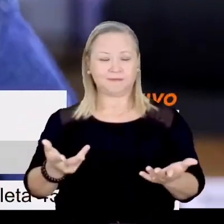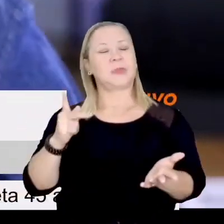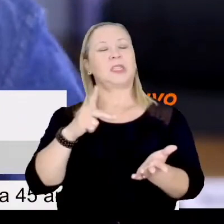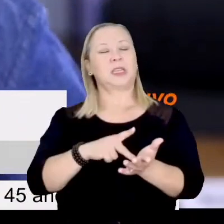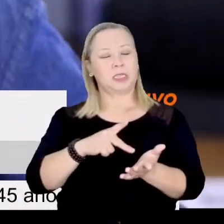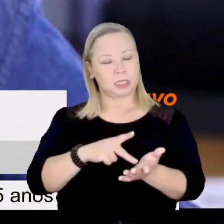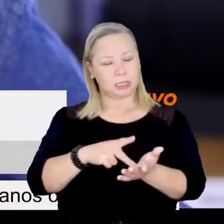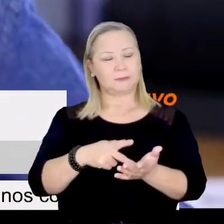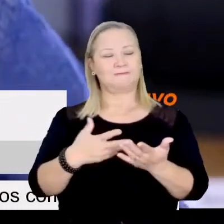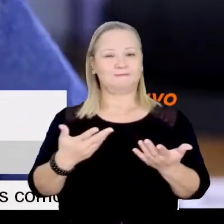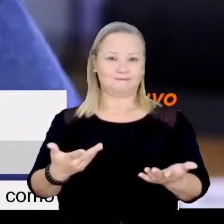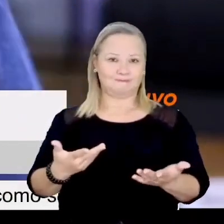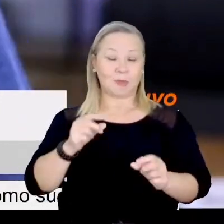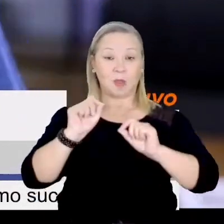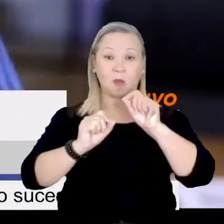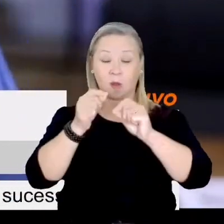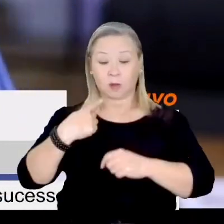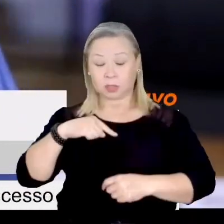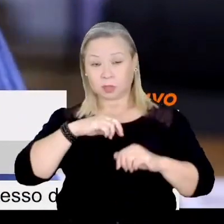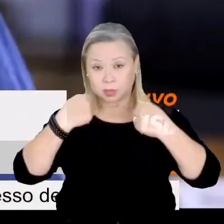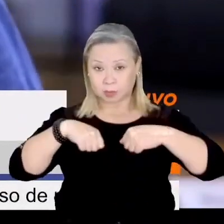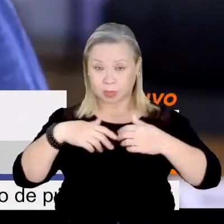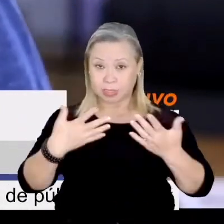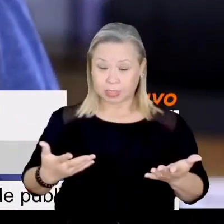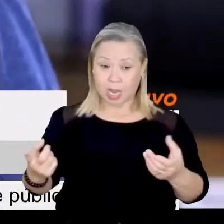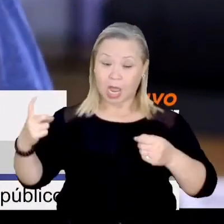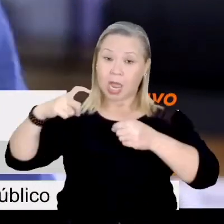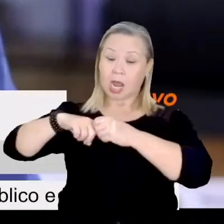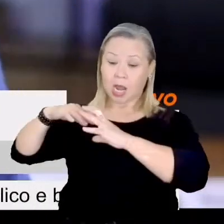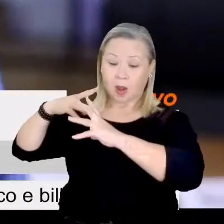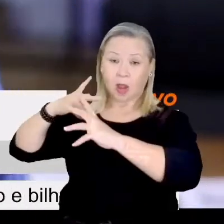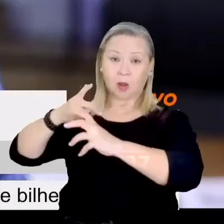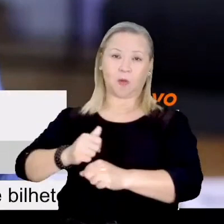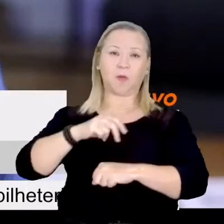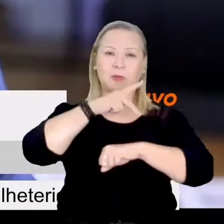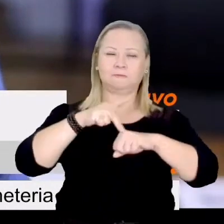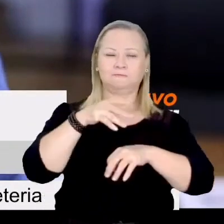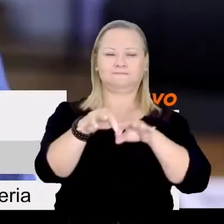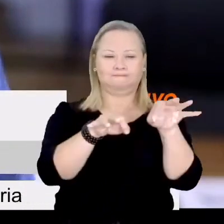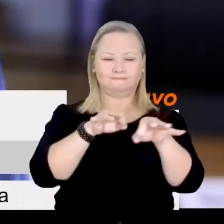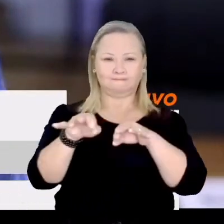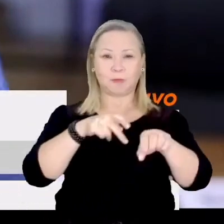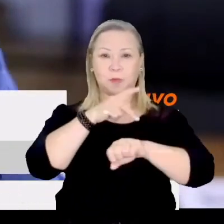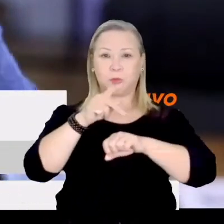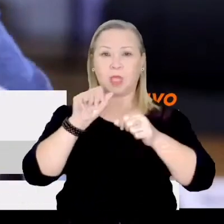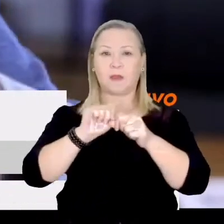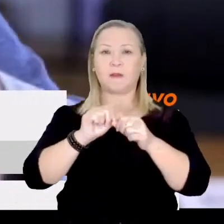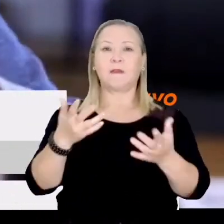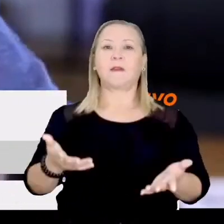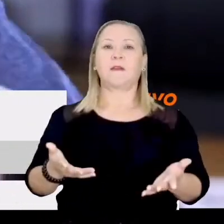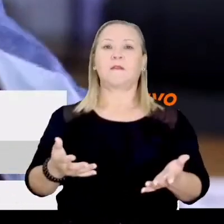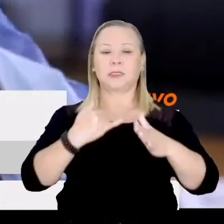que nós precisamos é recuperar esse país, reconstruí-lo, fazer as instituições voltarem à normalidade.